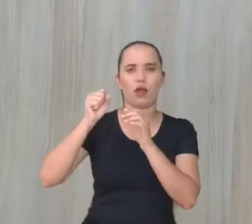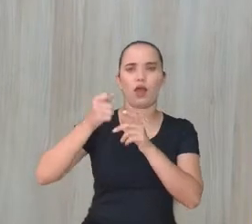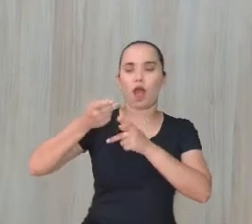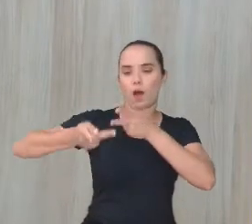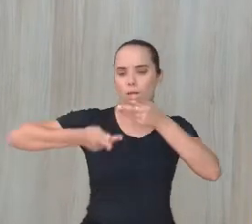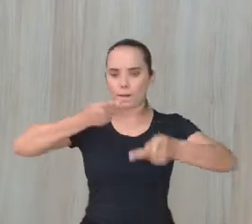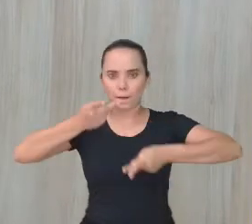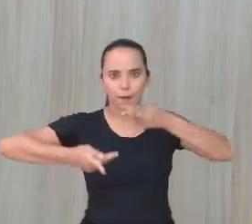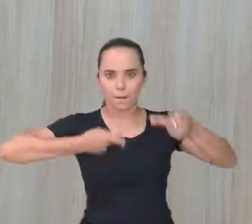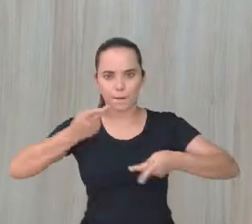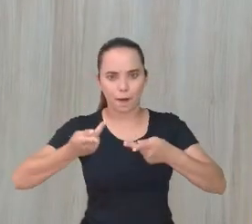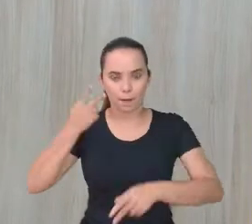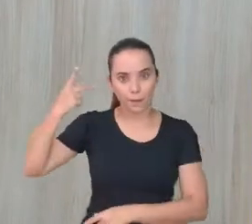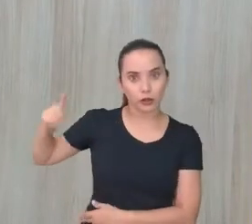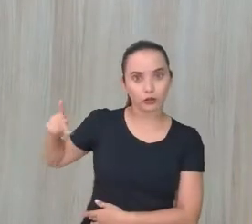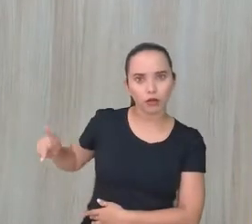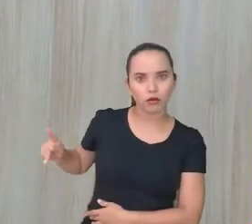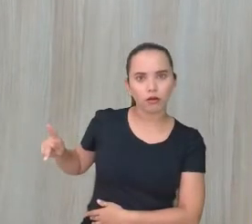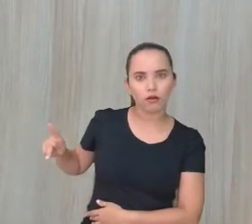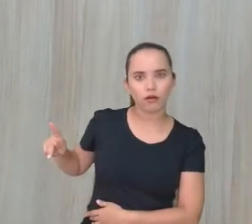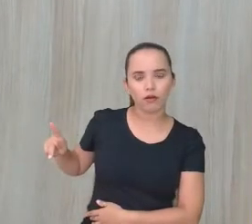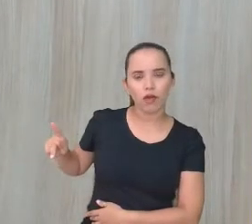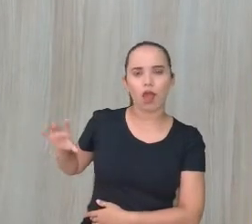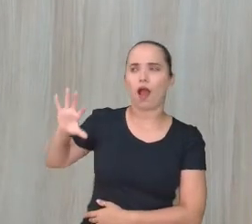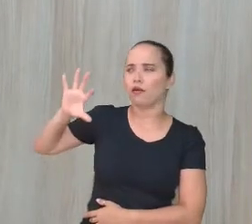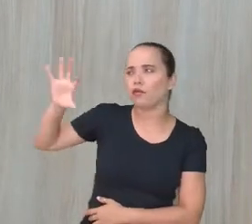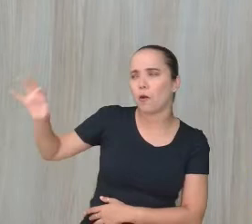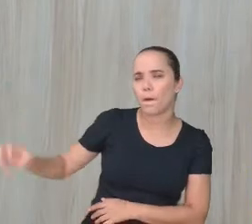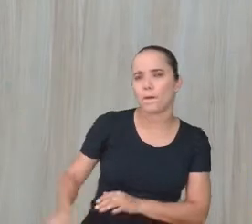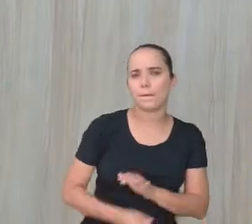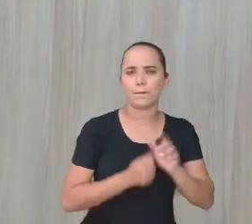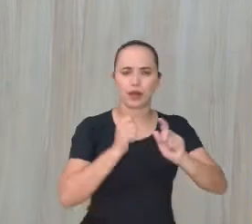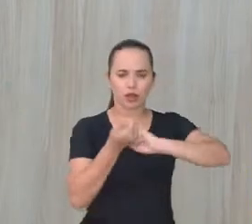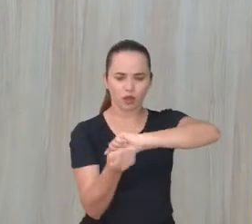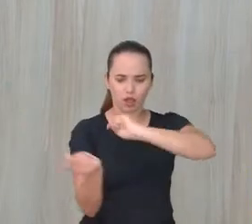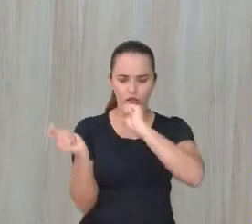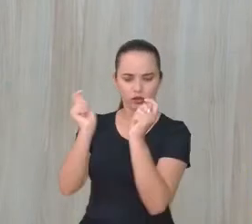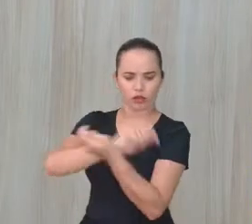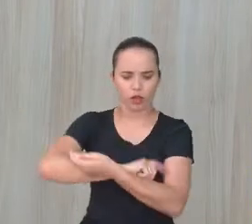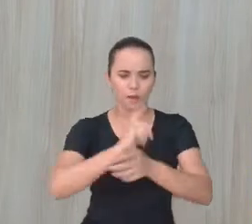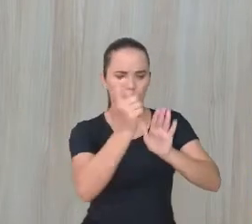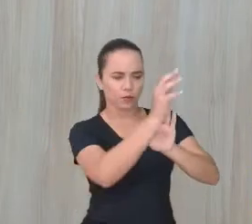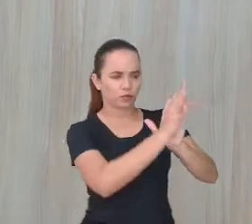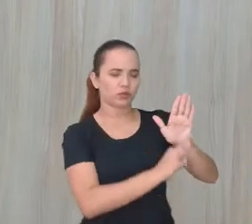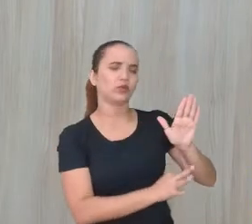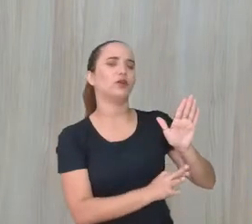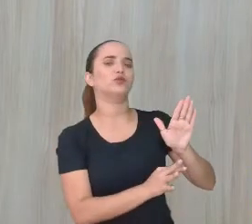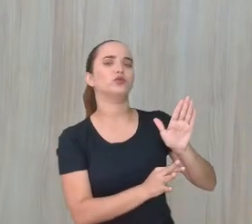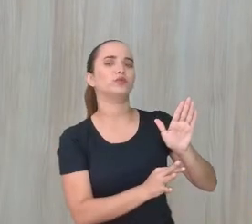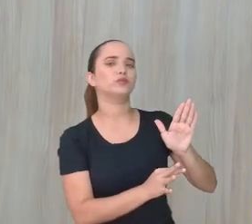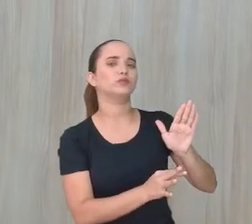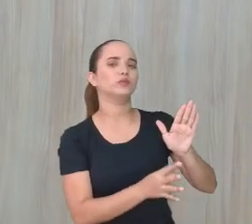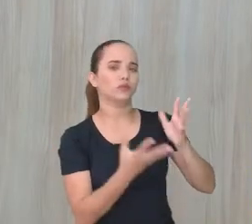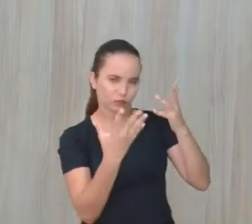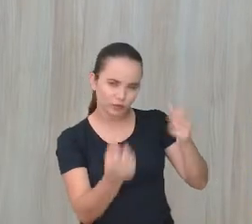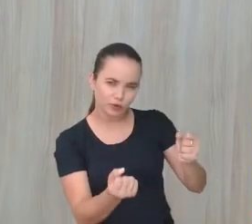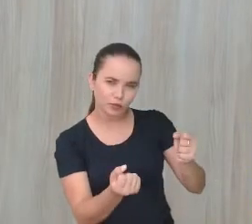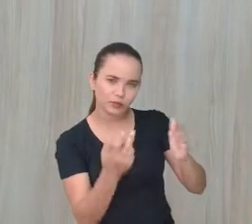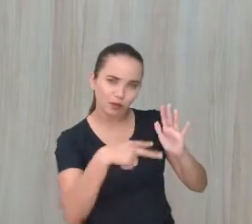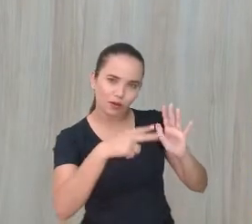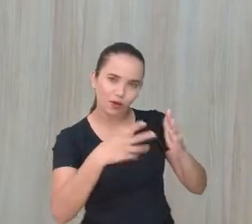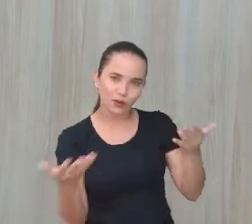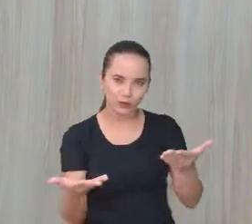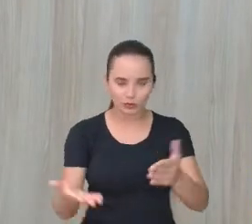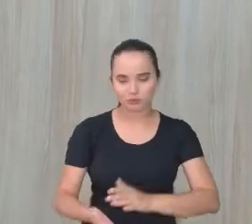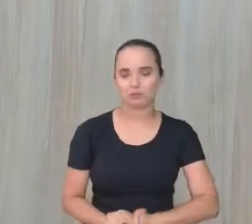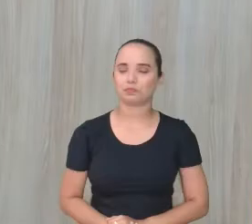bom? Essa fala do professor, esse relato do professor, e transformarmos num texto escrito. Vamos ler.